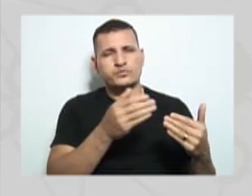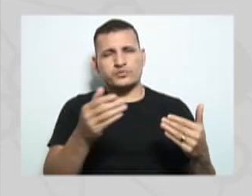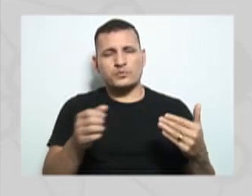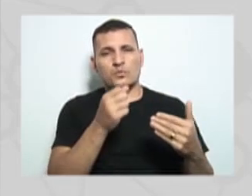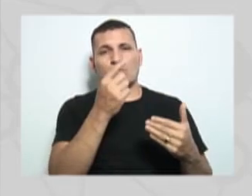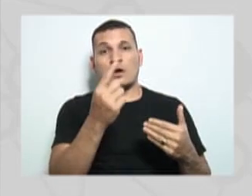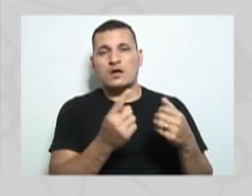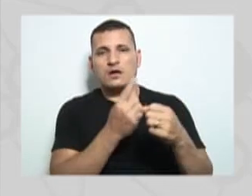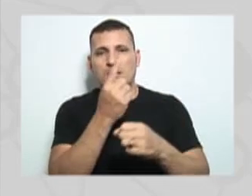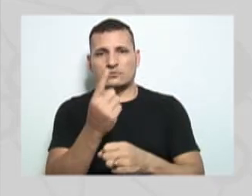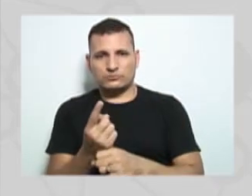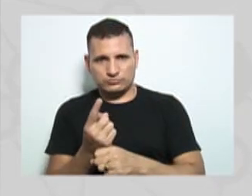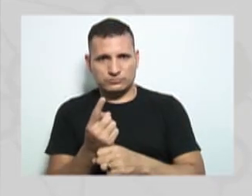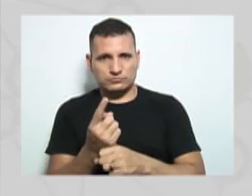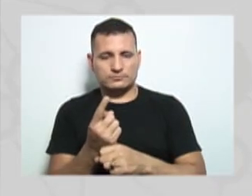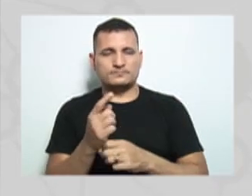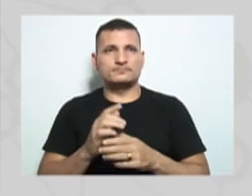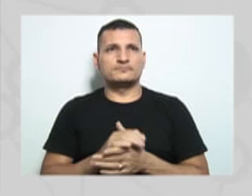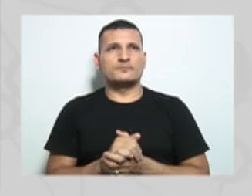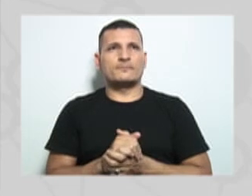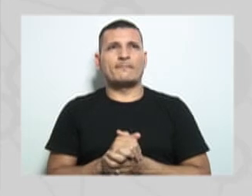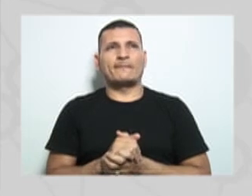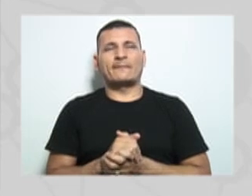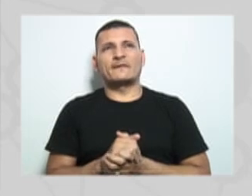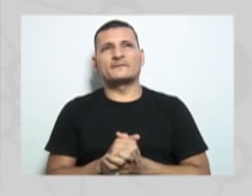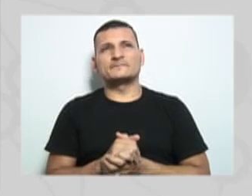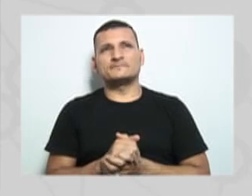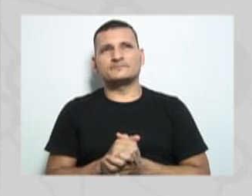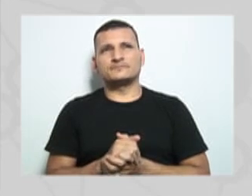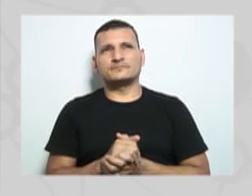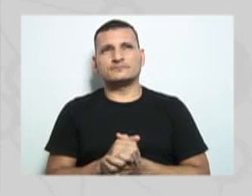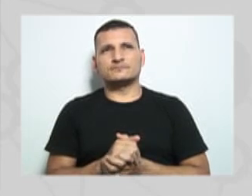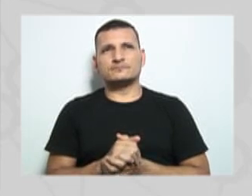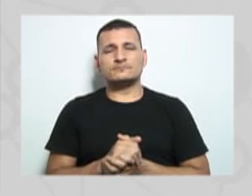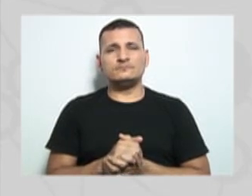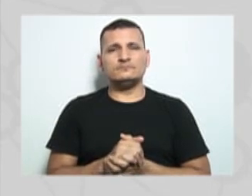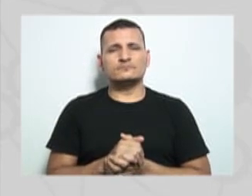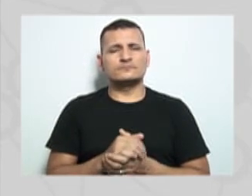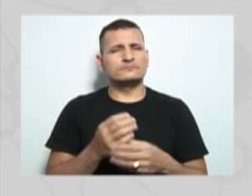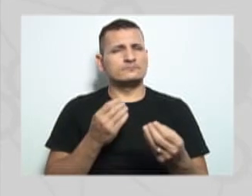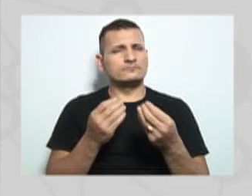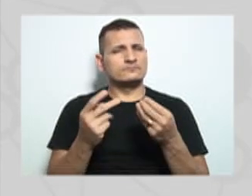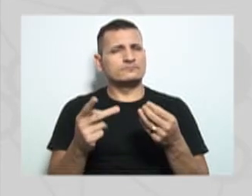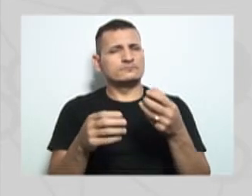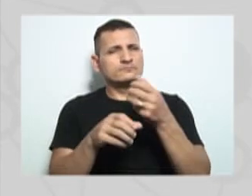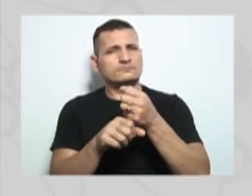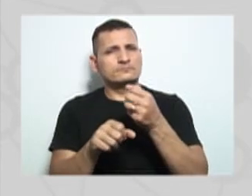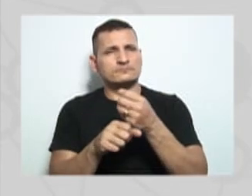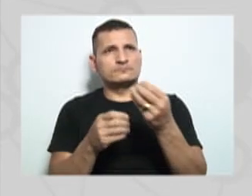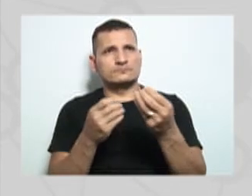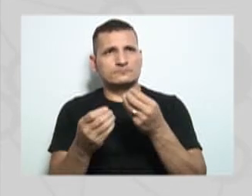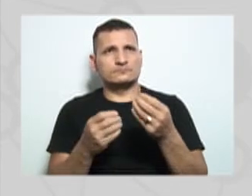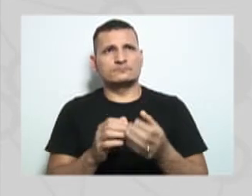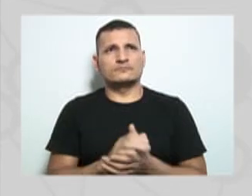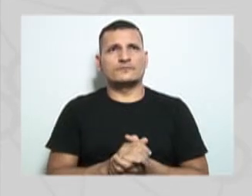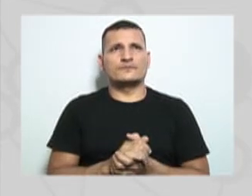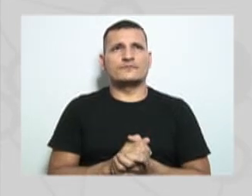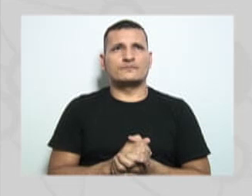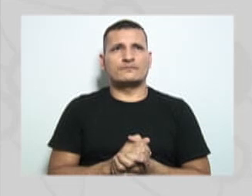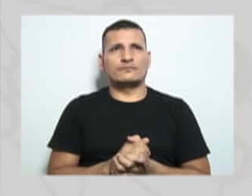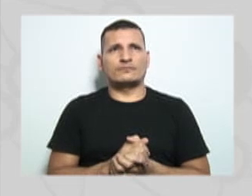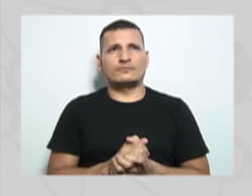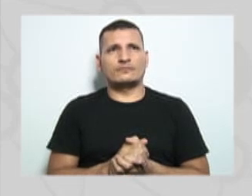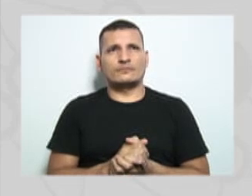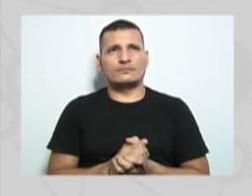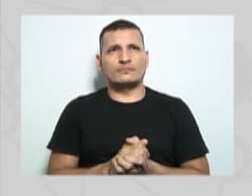o que foi dito agora há pouco. A base de cálculo dele é como? Sobre a receita dos